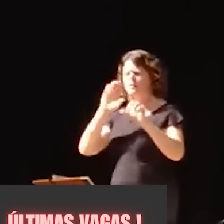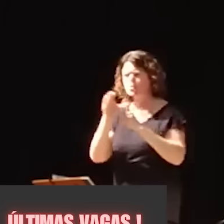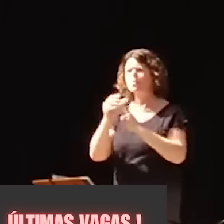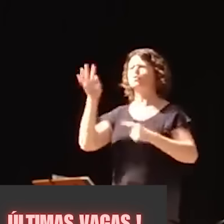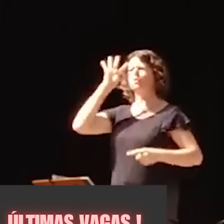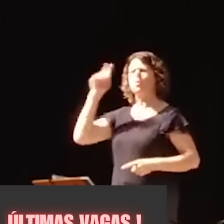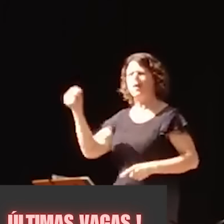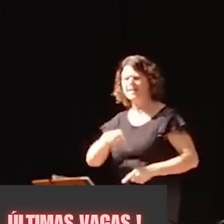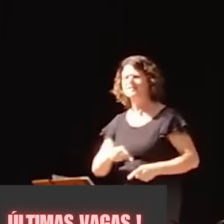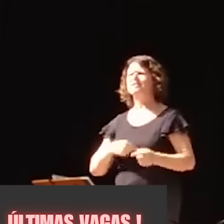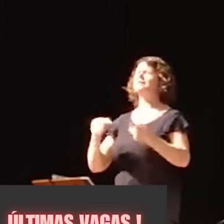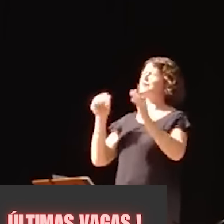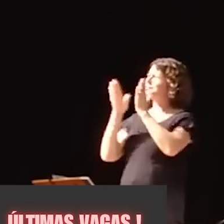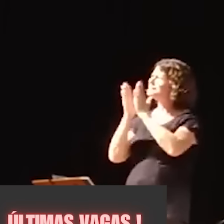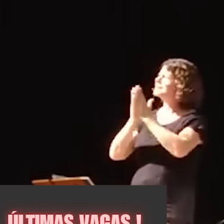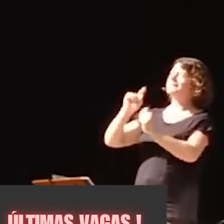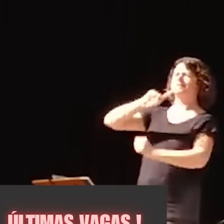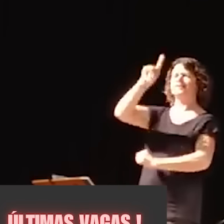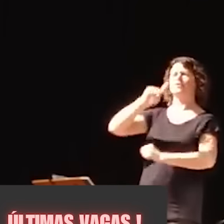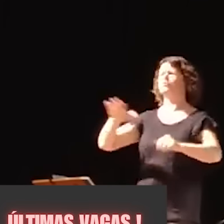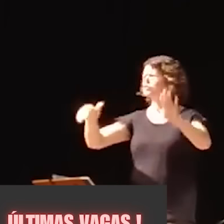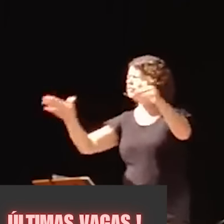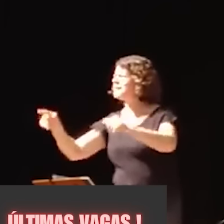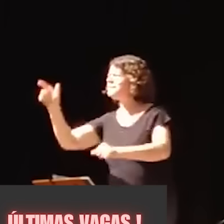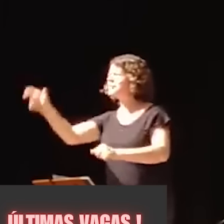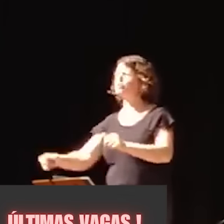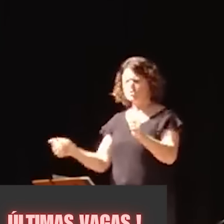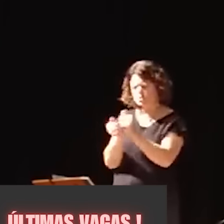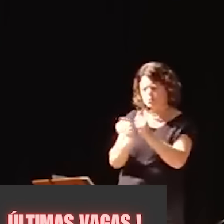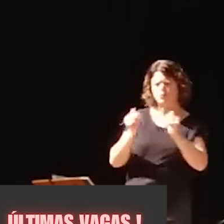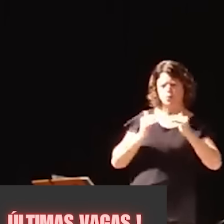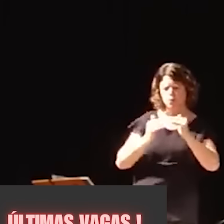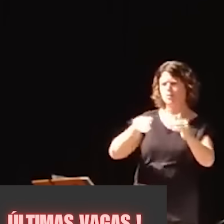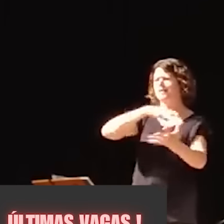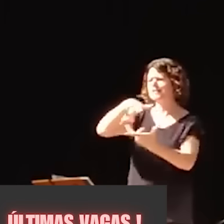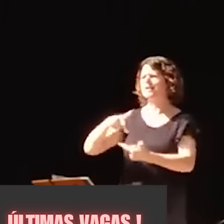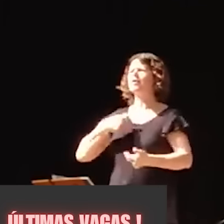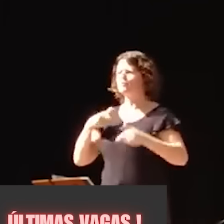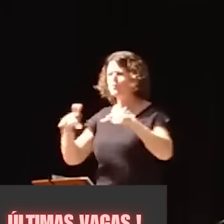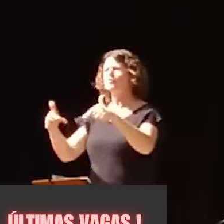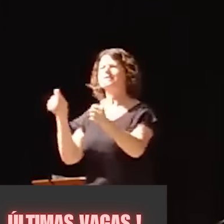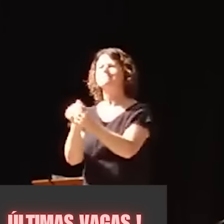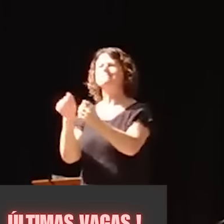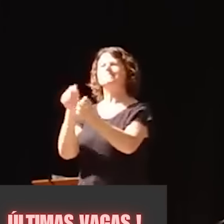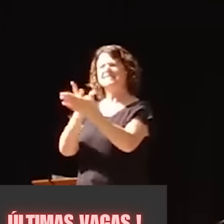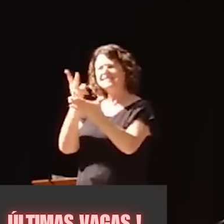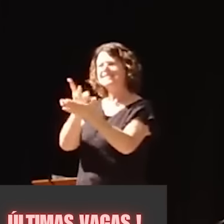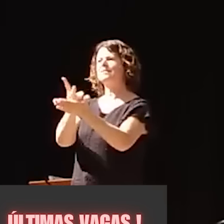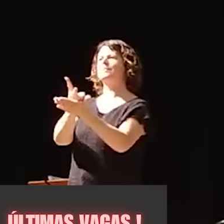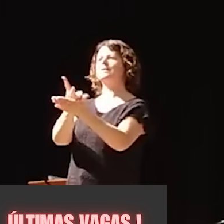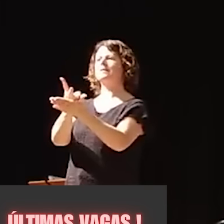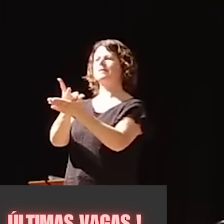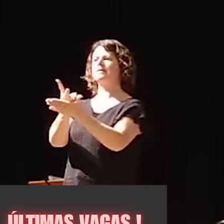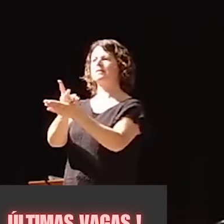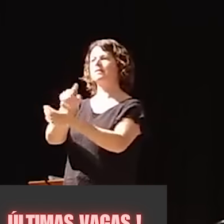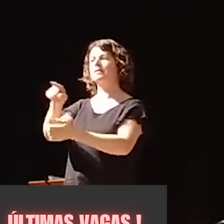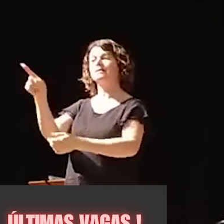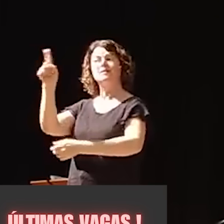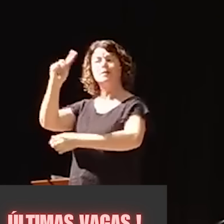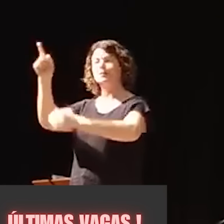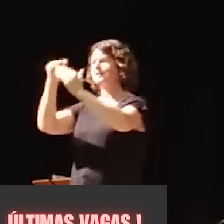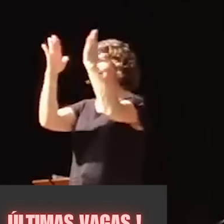vou pedir a Deus eu vou juntar com irmão eu vou juntar com outro irmão vou ligar na terra eu vou concordar na terra não desista